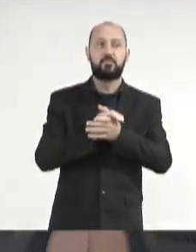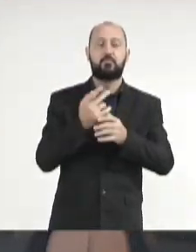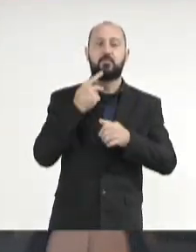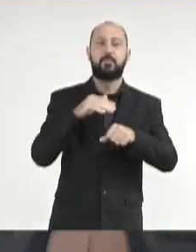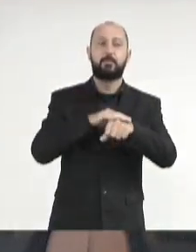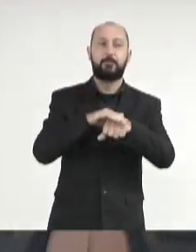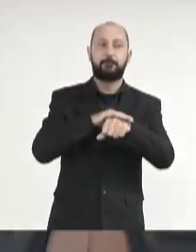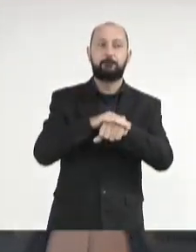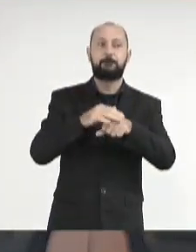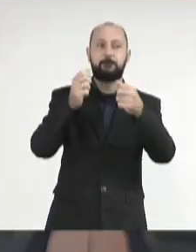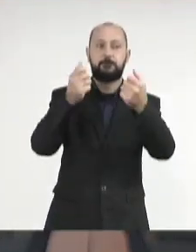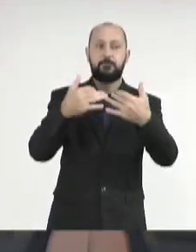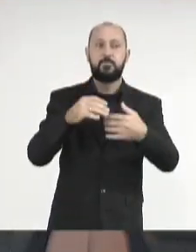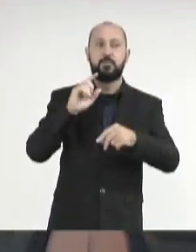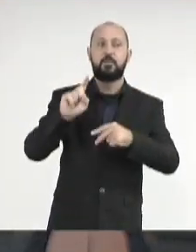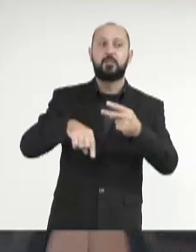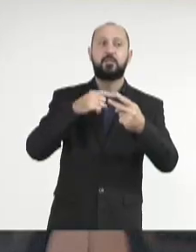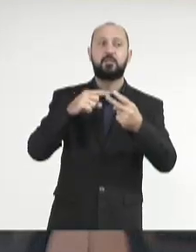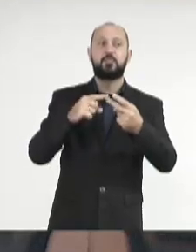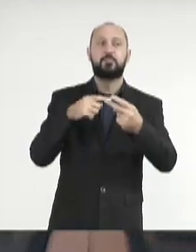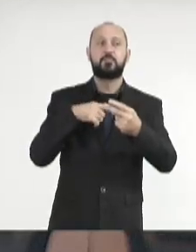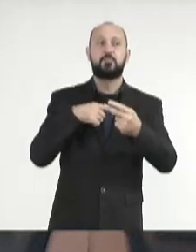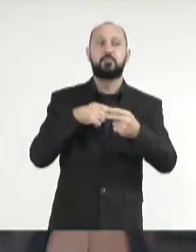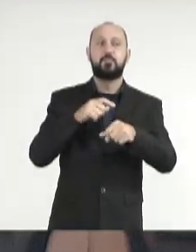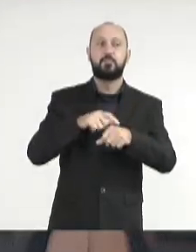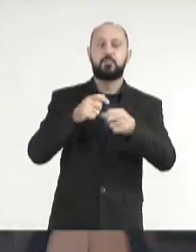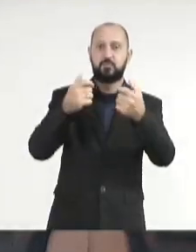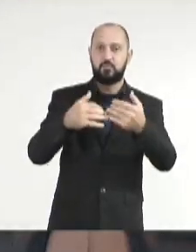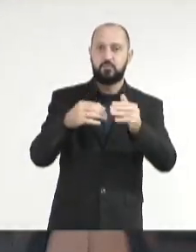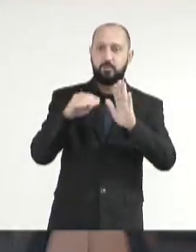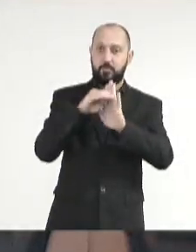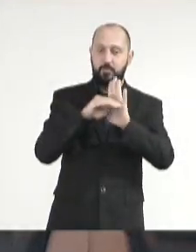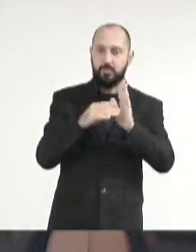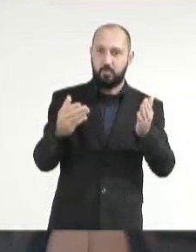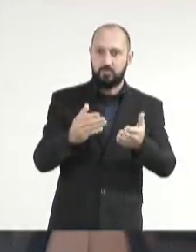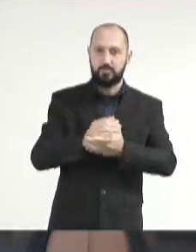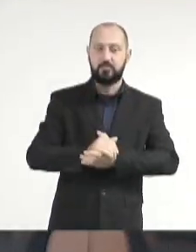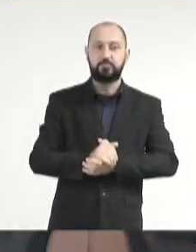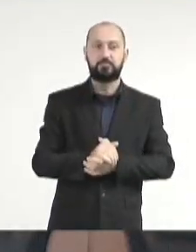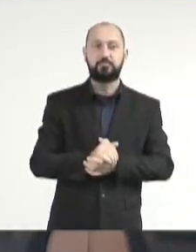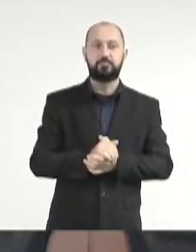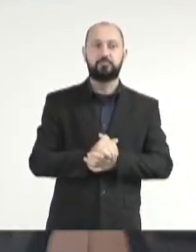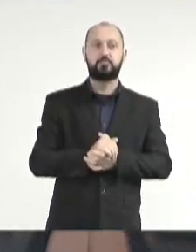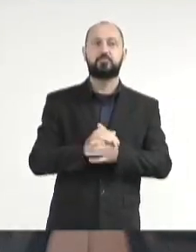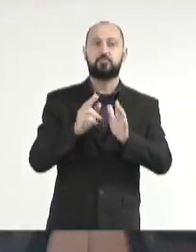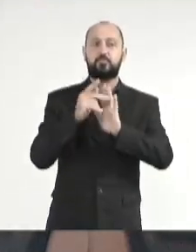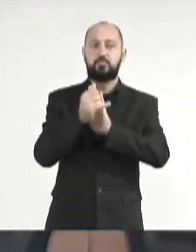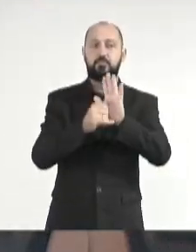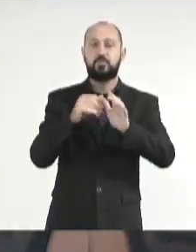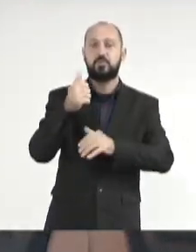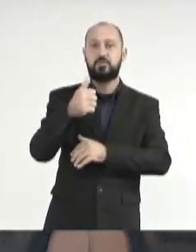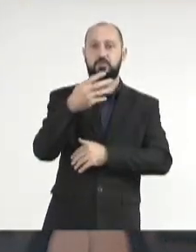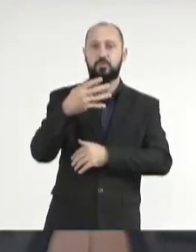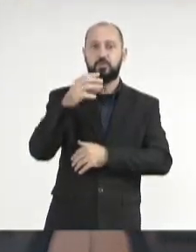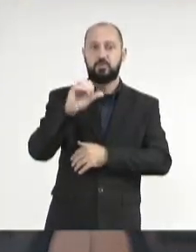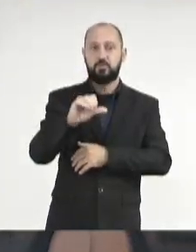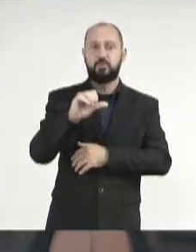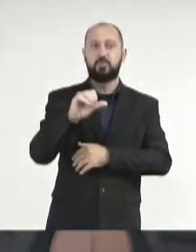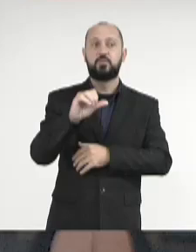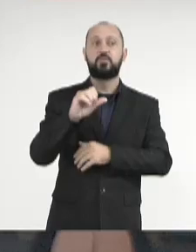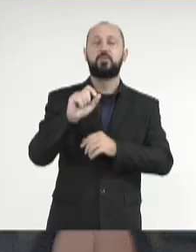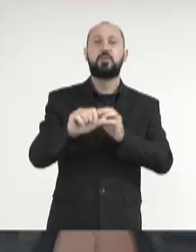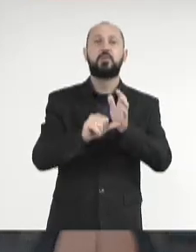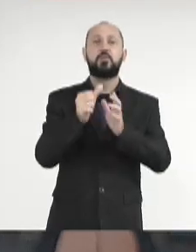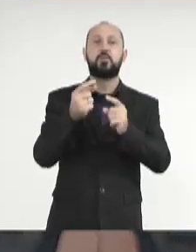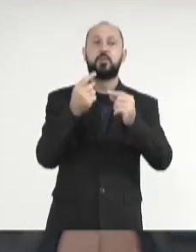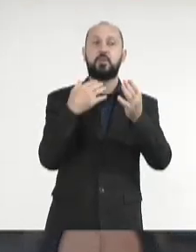mais uma vez, eu explico melhor já quando a gente for falar dos projetos pautados para hoje. Bom, o projeto de lei 149 também foi aprovado em